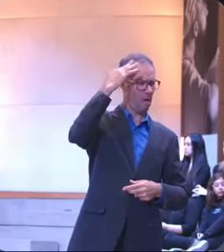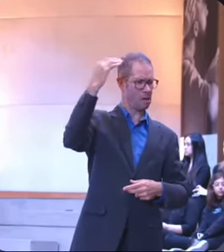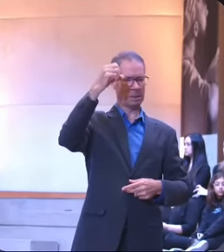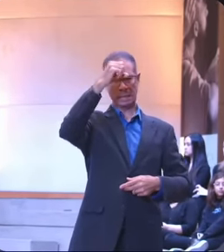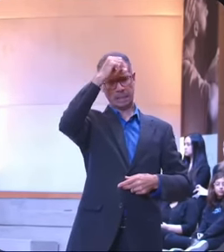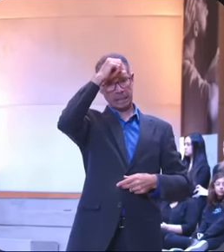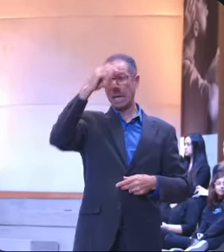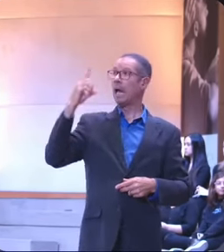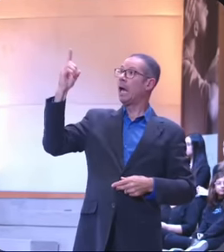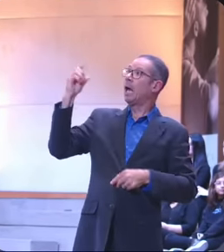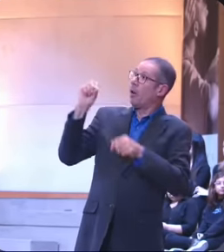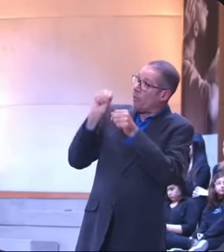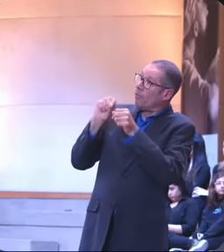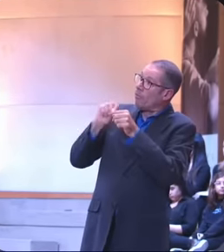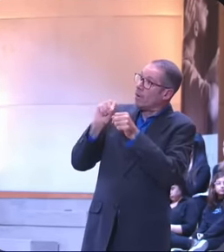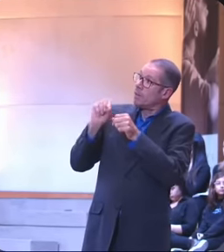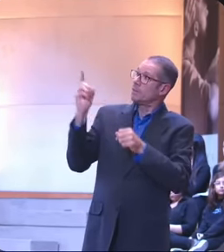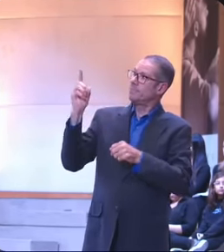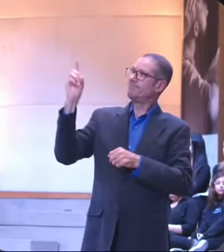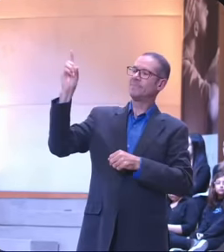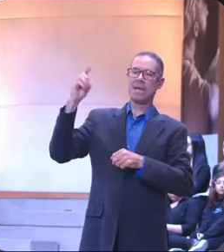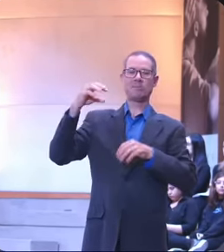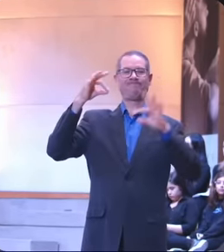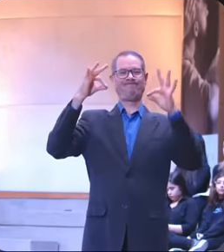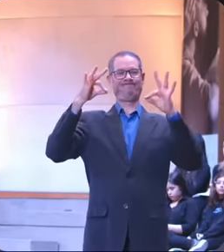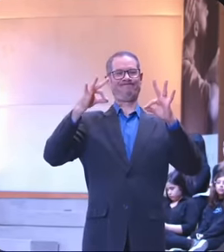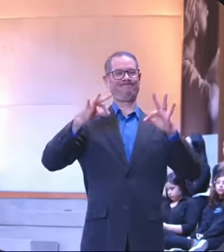vai fazer, Ele faz.